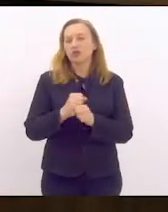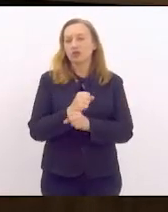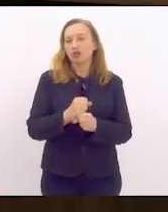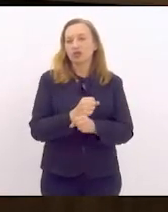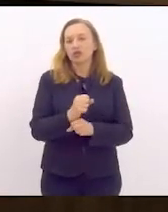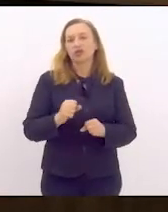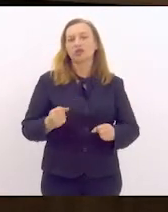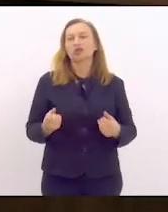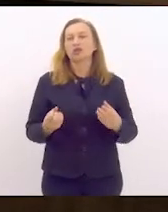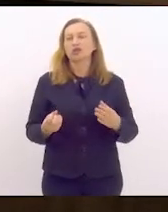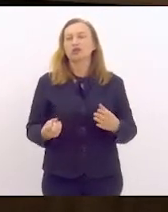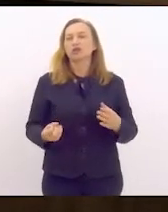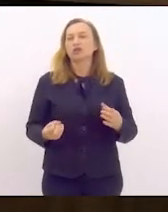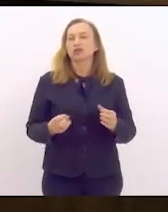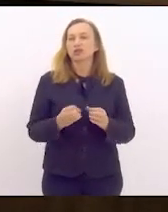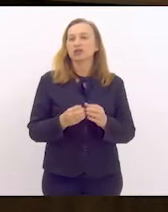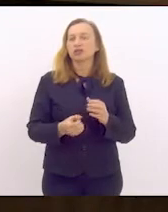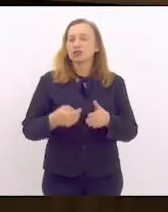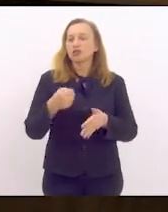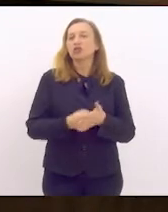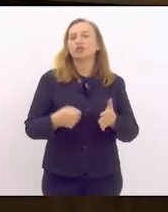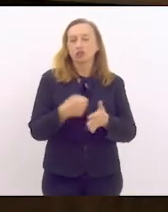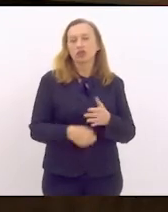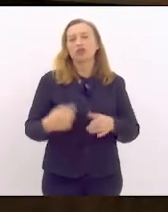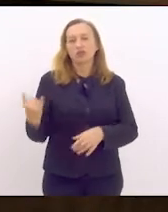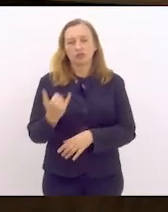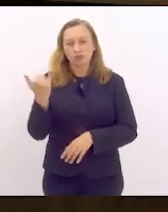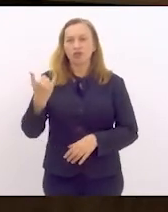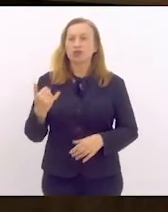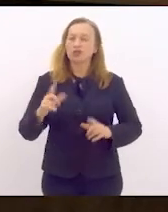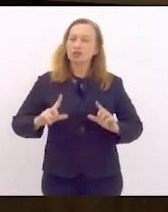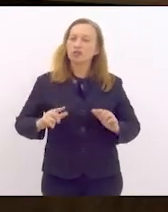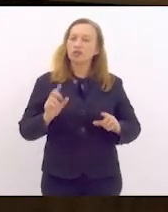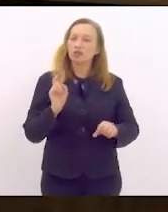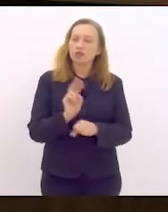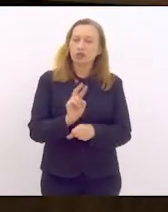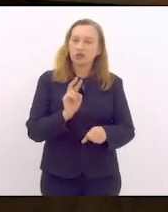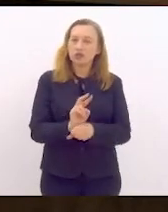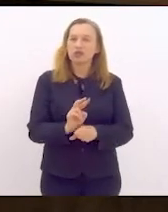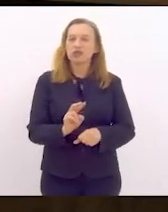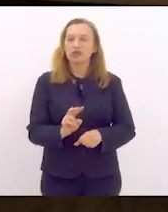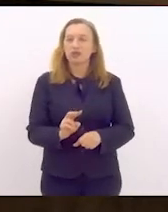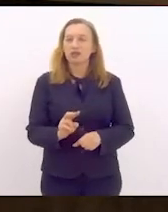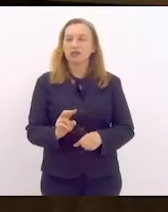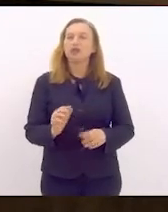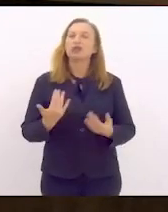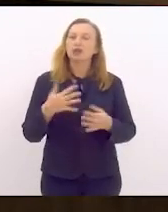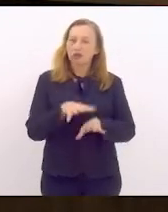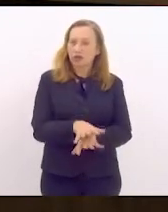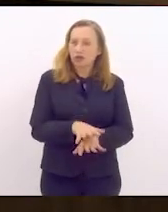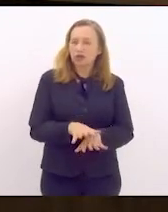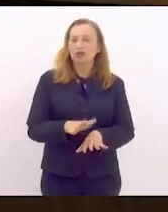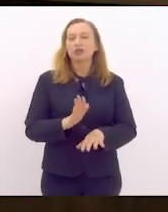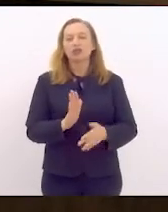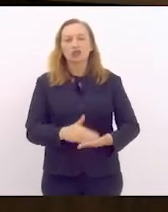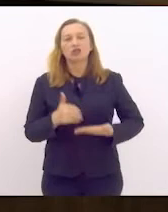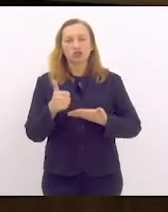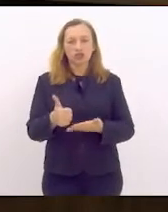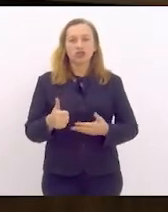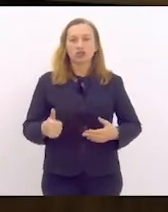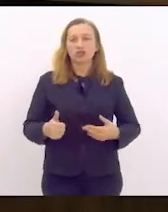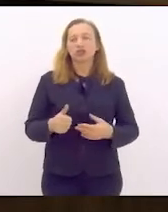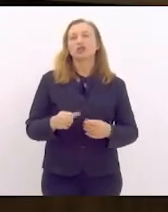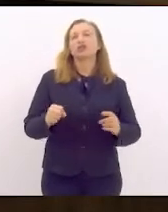de realizações, de glórias e de luta importante em defesa da integridade, da inclusão, da dignidade da cidadania